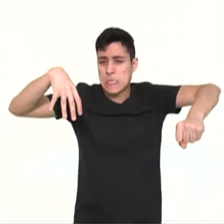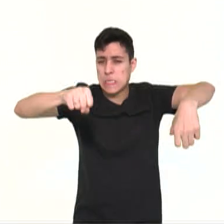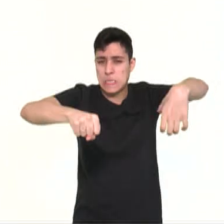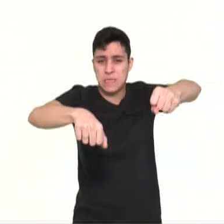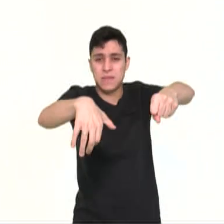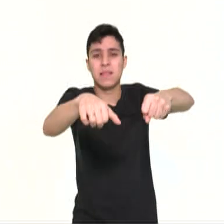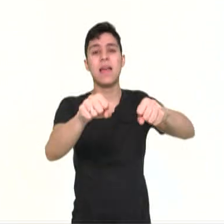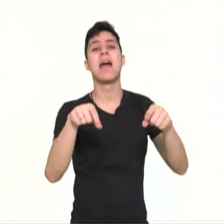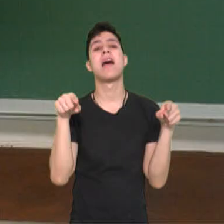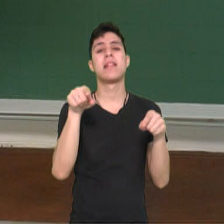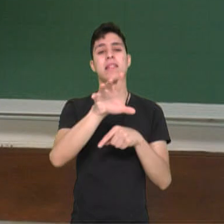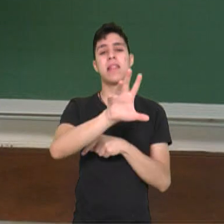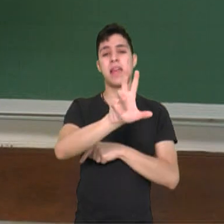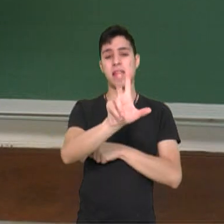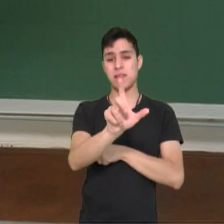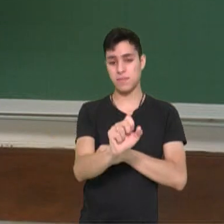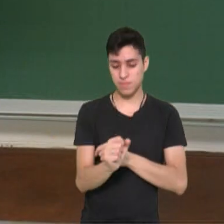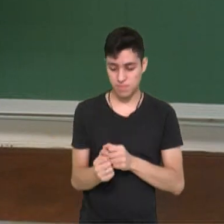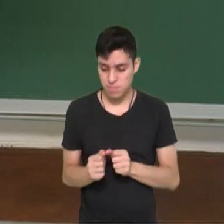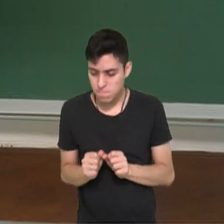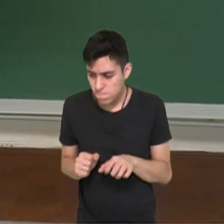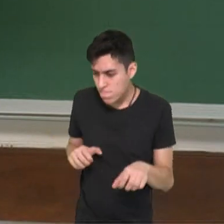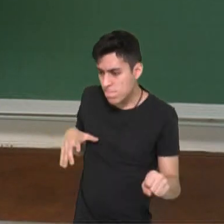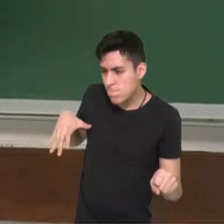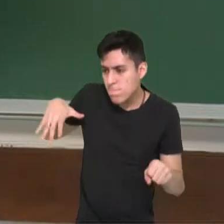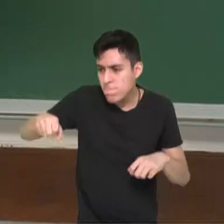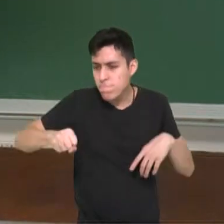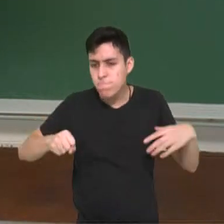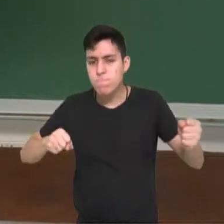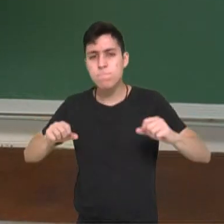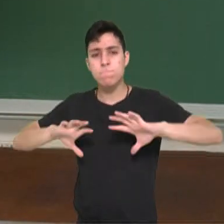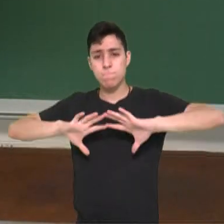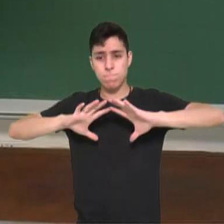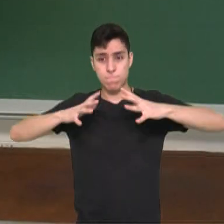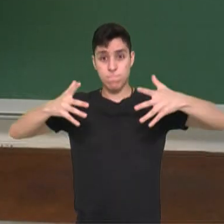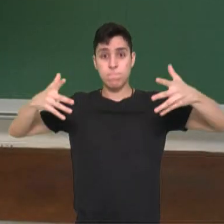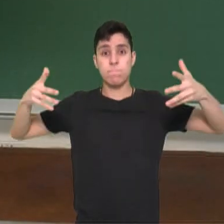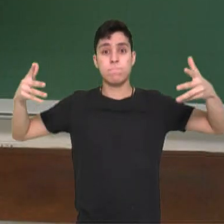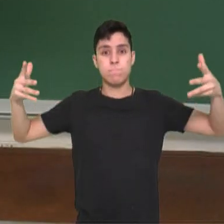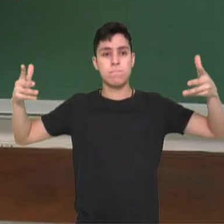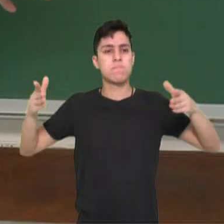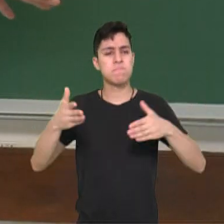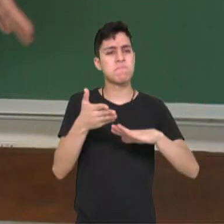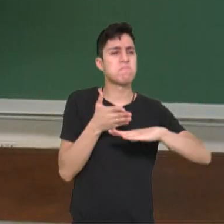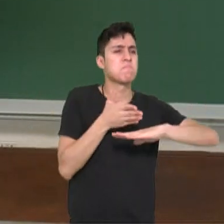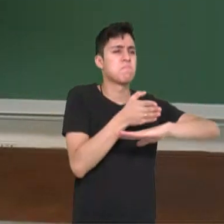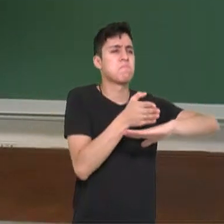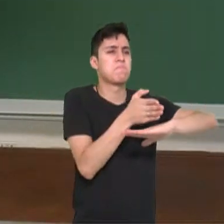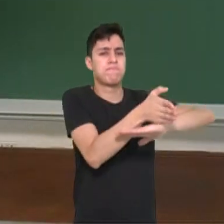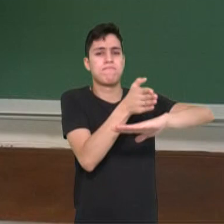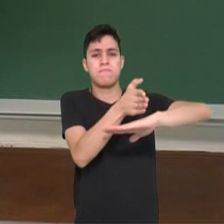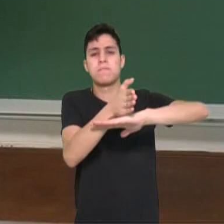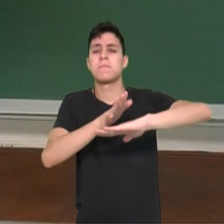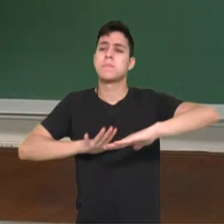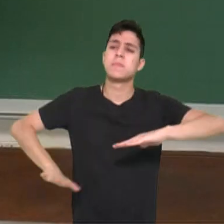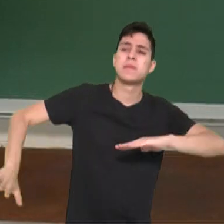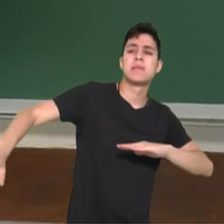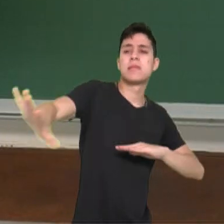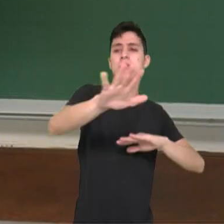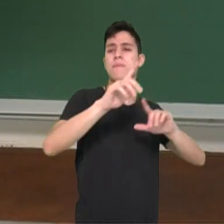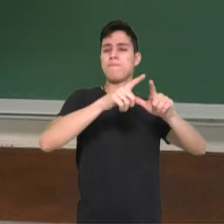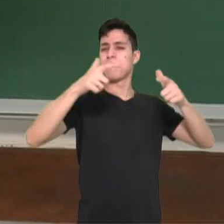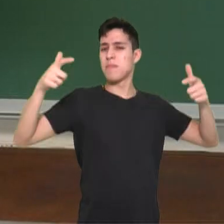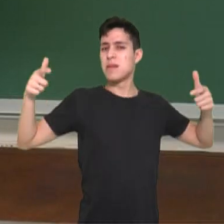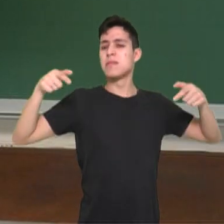continente africano. Quando eles se expandem e passam, né, um tempão indo por vários territórios, eles vão então